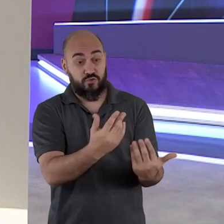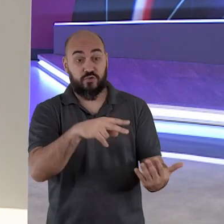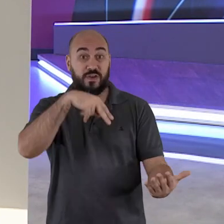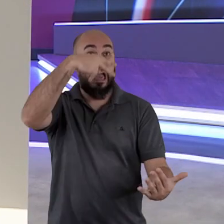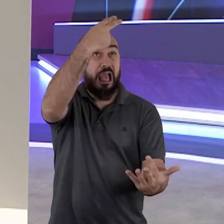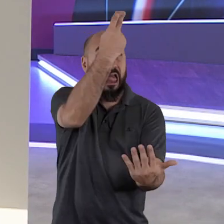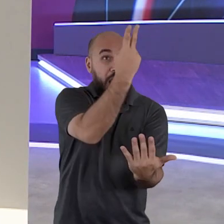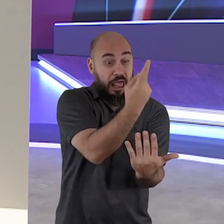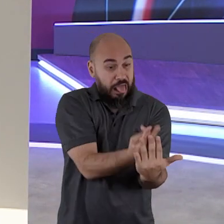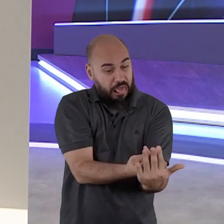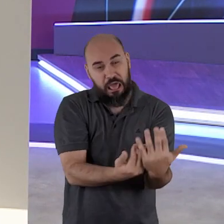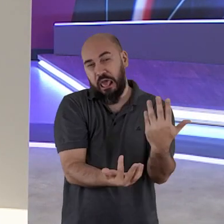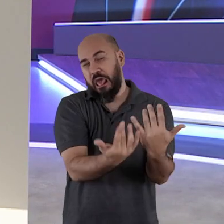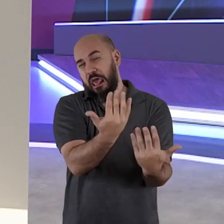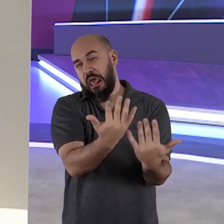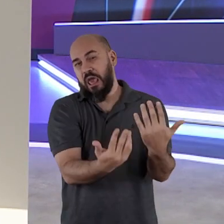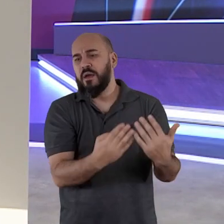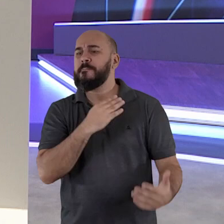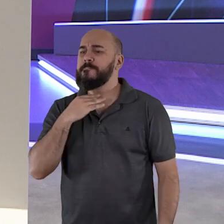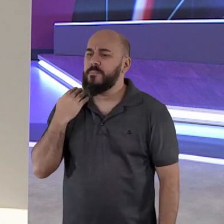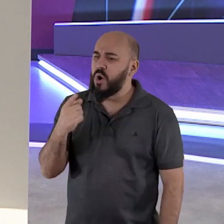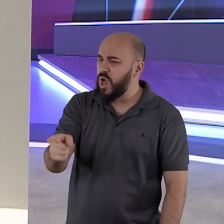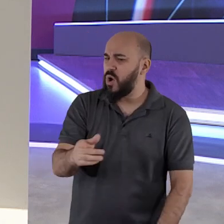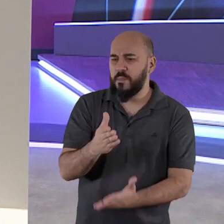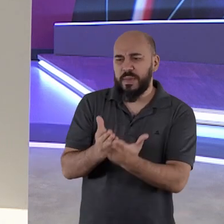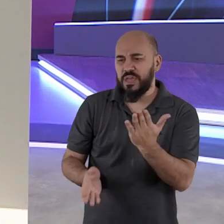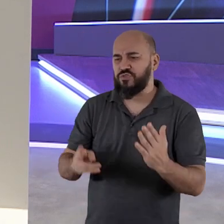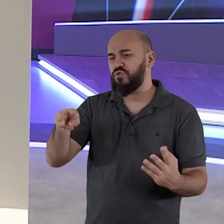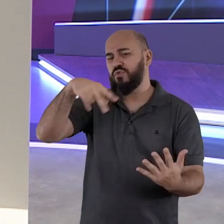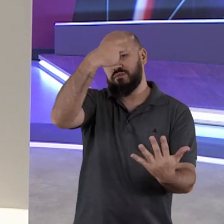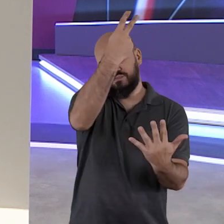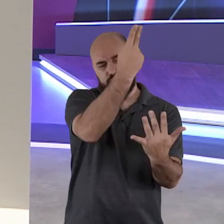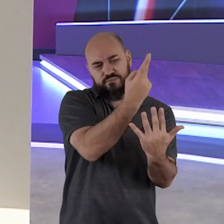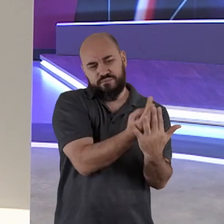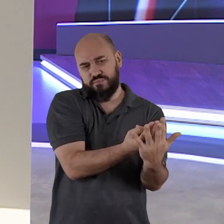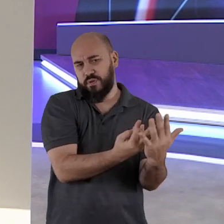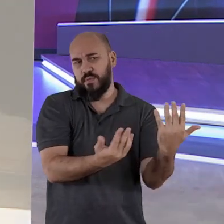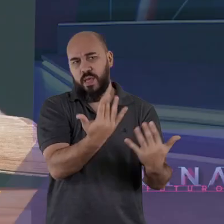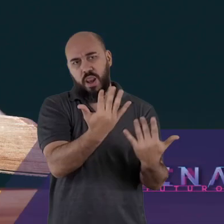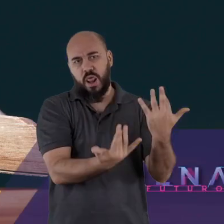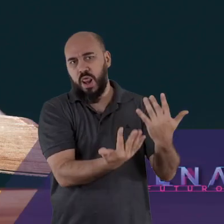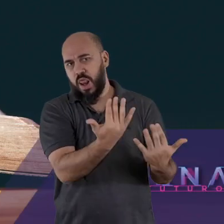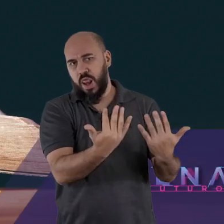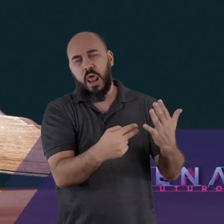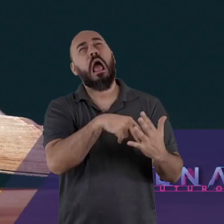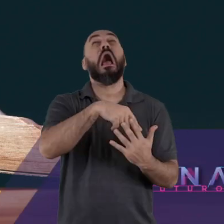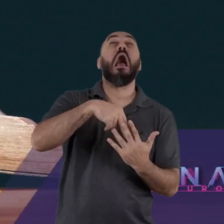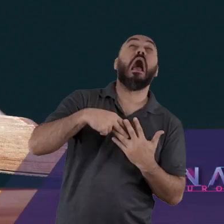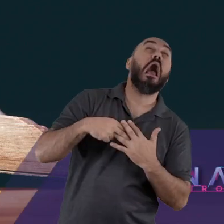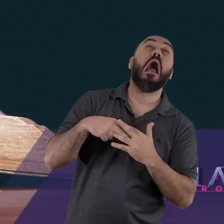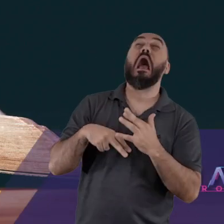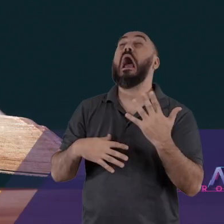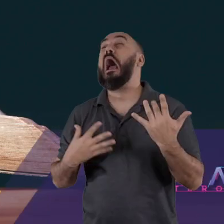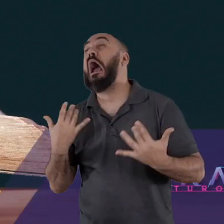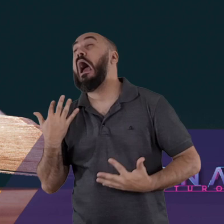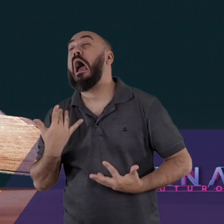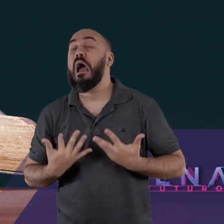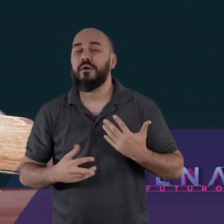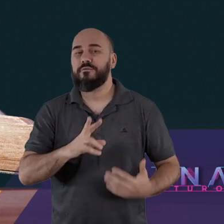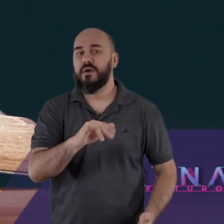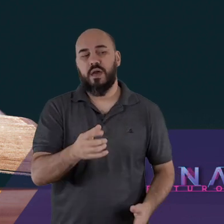imediatamente após a morte daqueles que estão perdidos. Essa doutrina não está na Bíblia. Ou a ideia do batismo